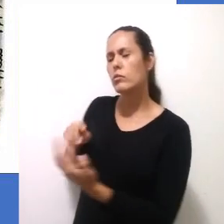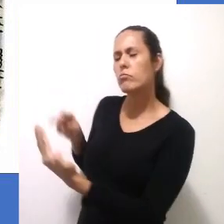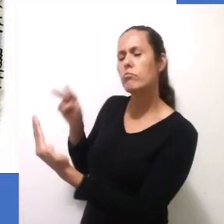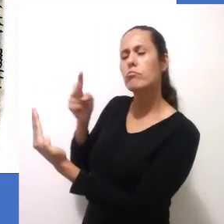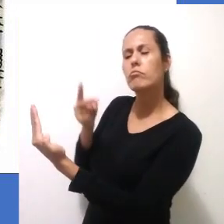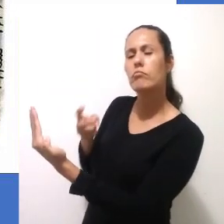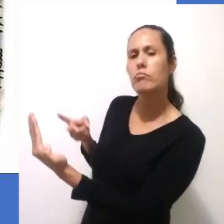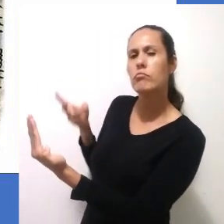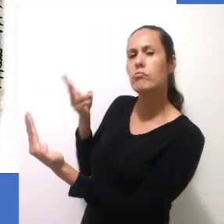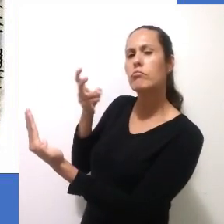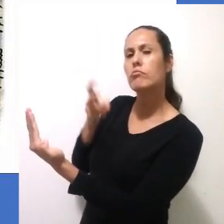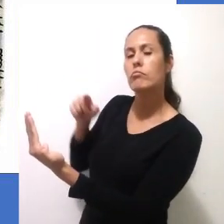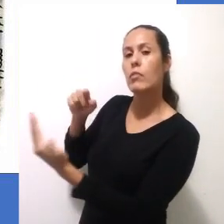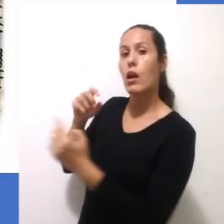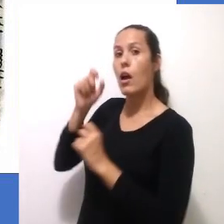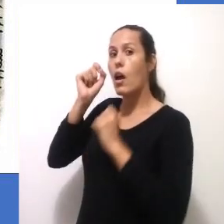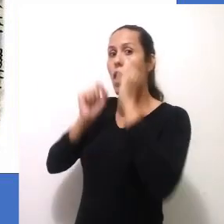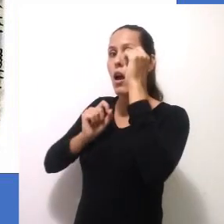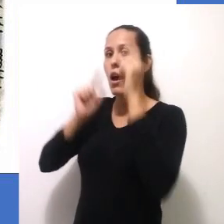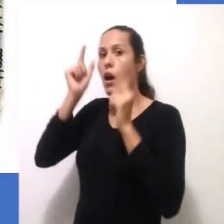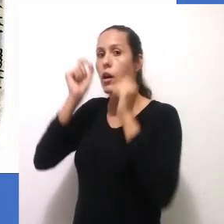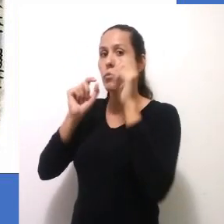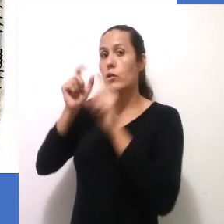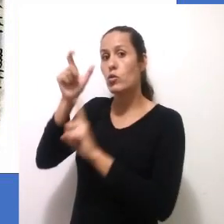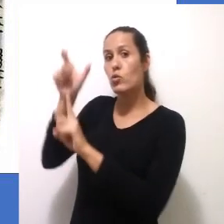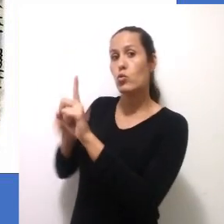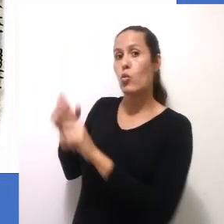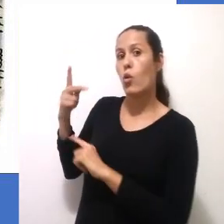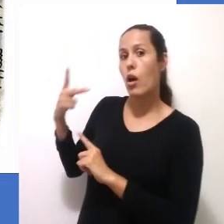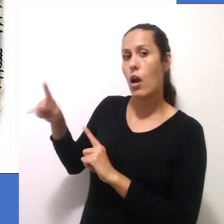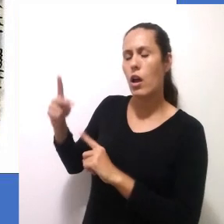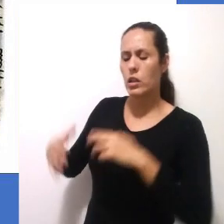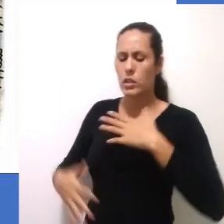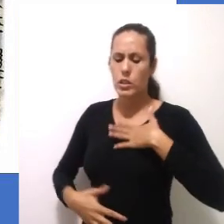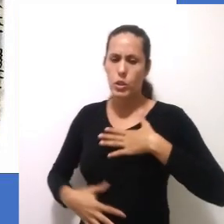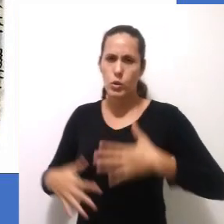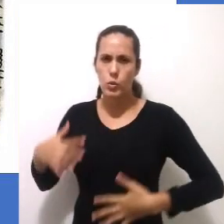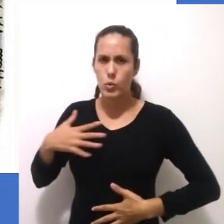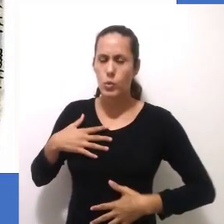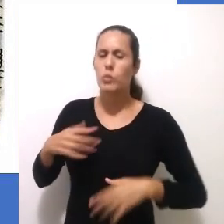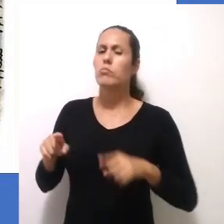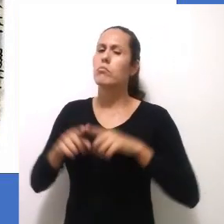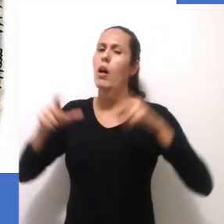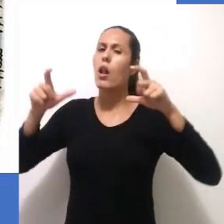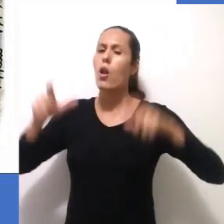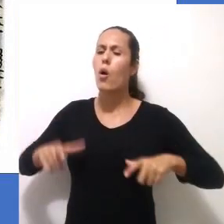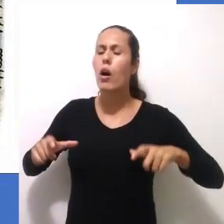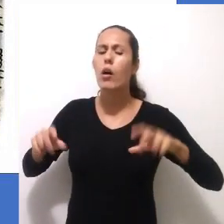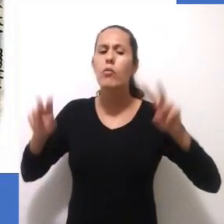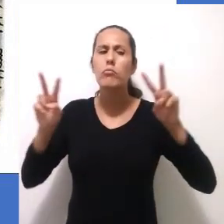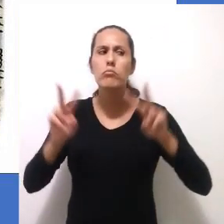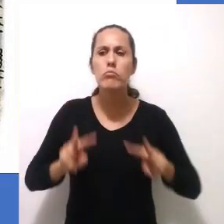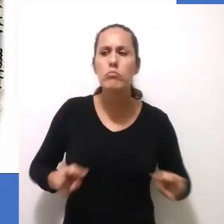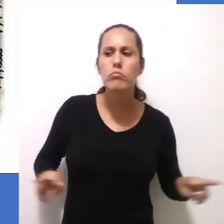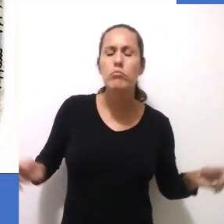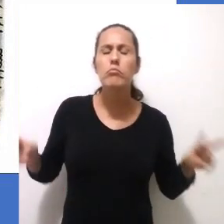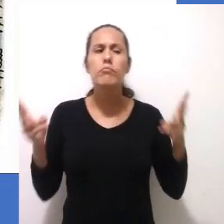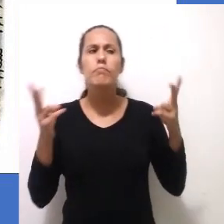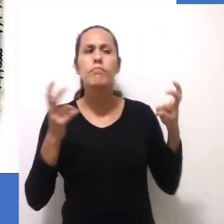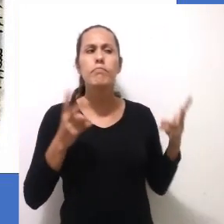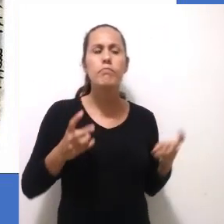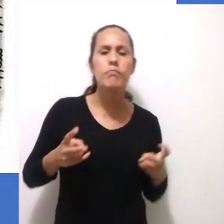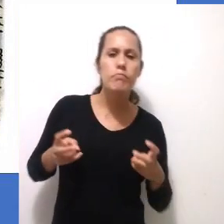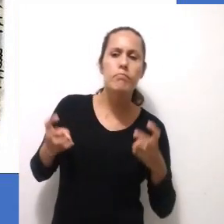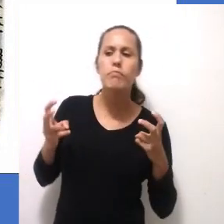as expressões faciais dos personagens e o resto do corpo, assim como o ambiente, e